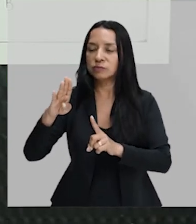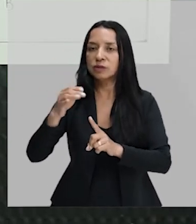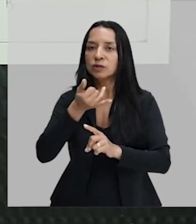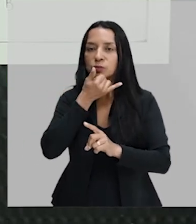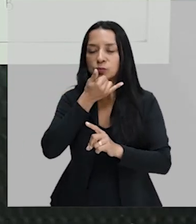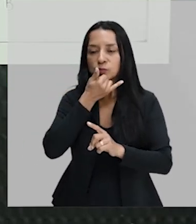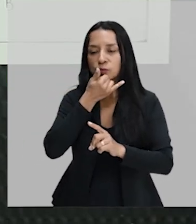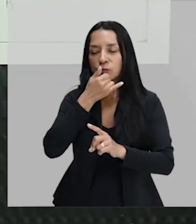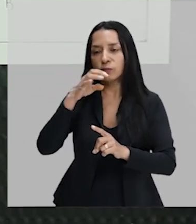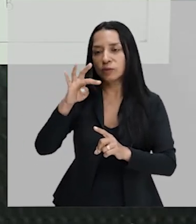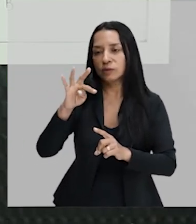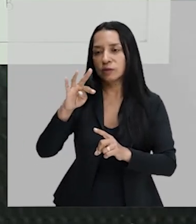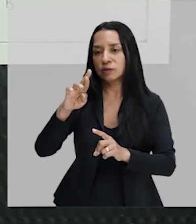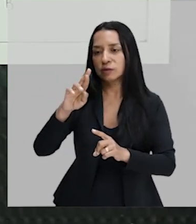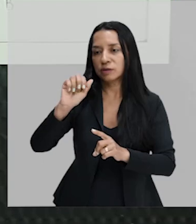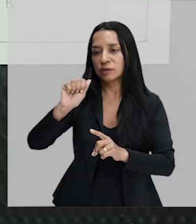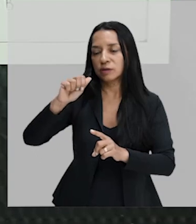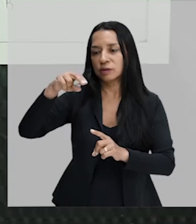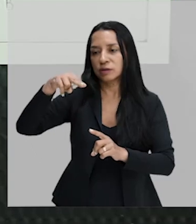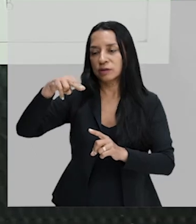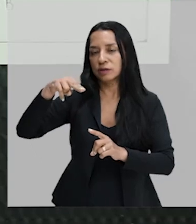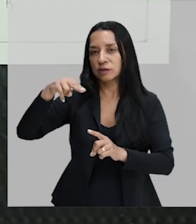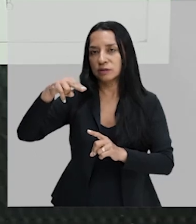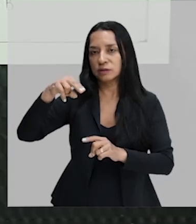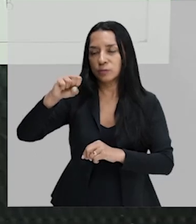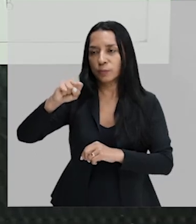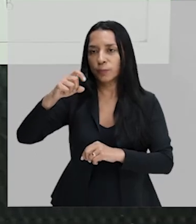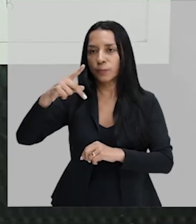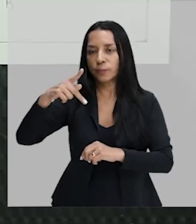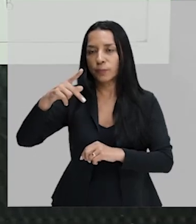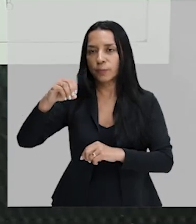Menos 7 menos 3. Dá menos 10.